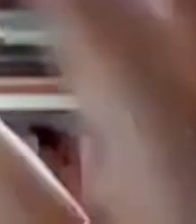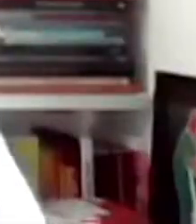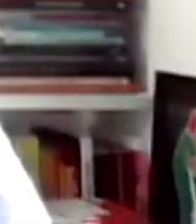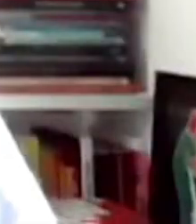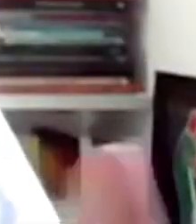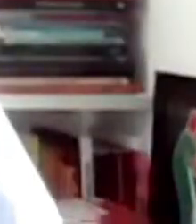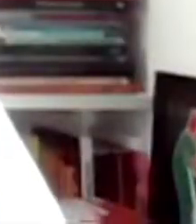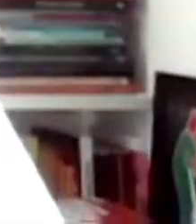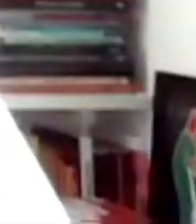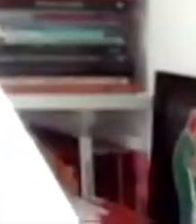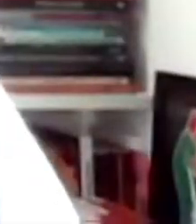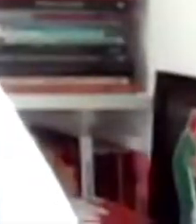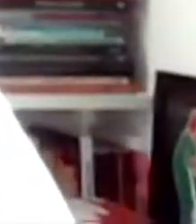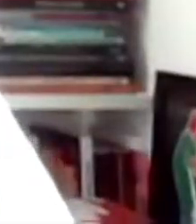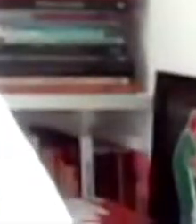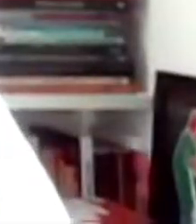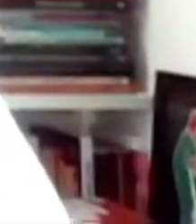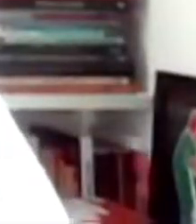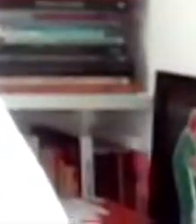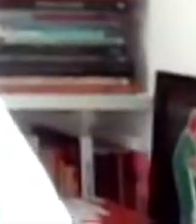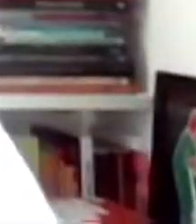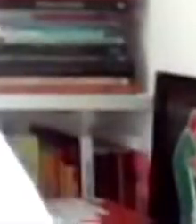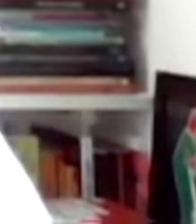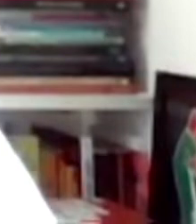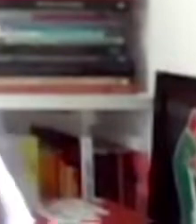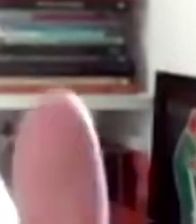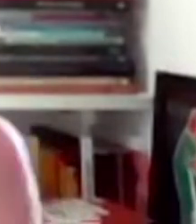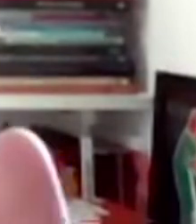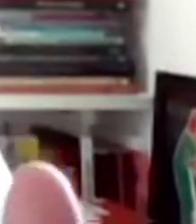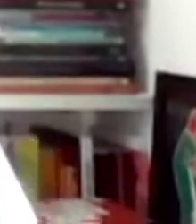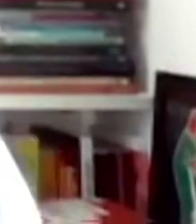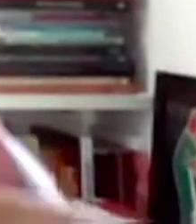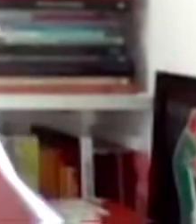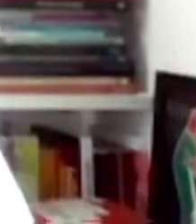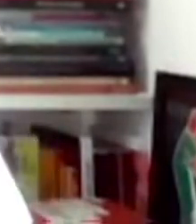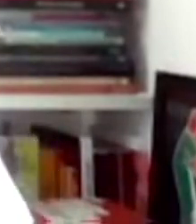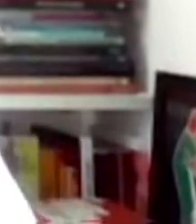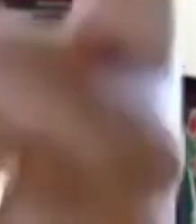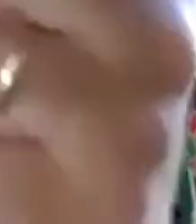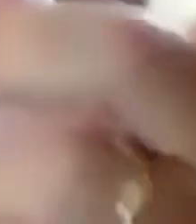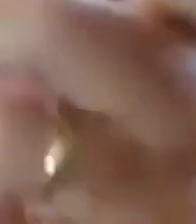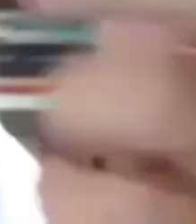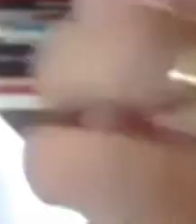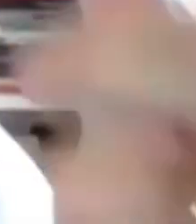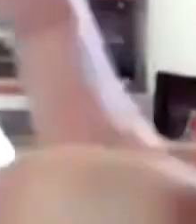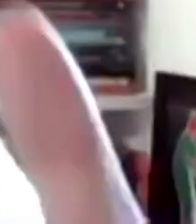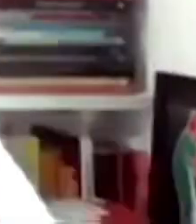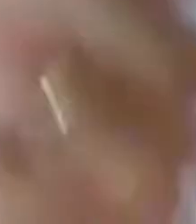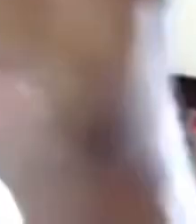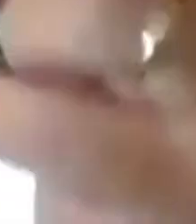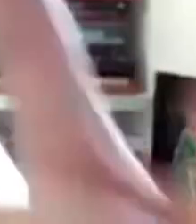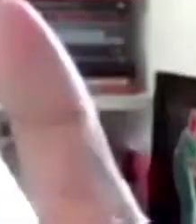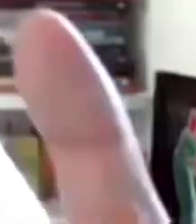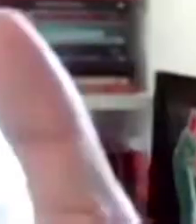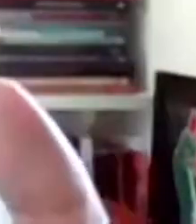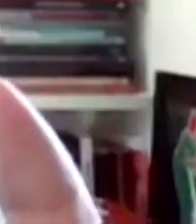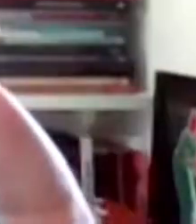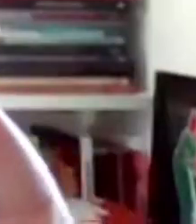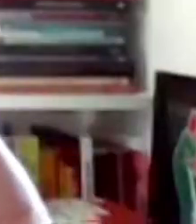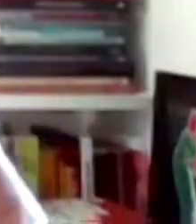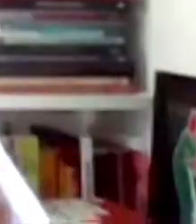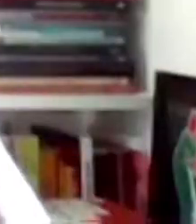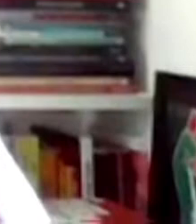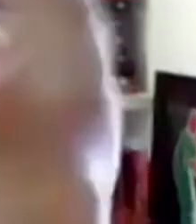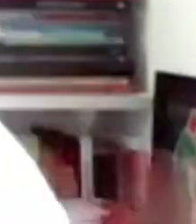infantil. Cada município foi identificando dessa maneira. O fato é que tem que garantir, justamente por conta desse prefixo aí de